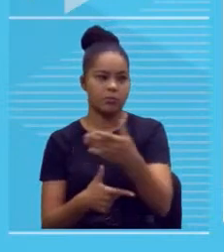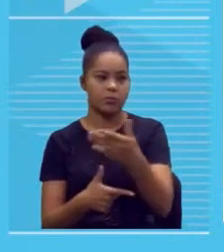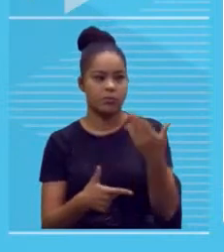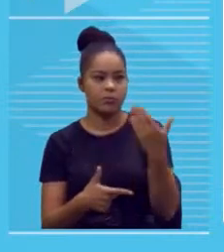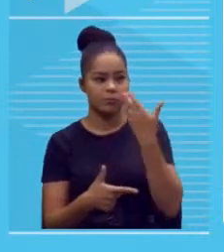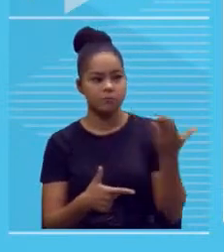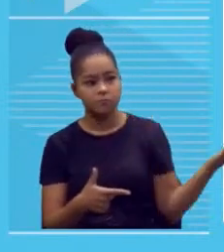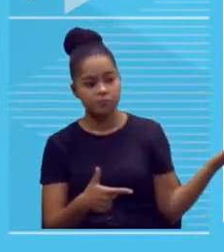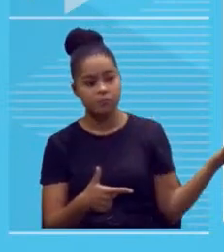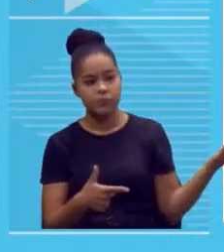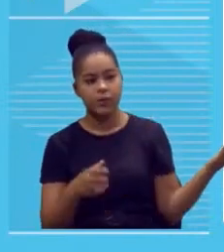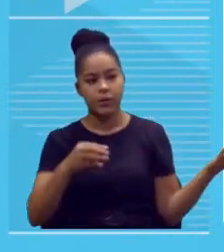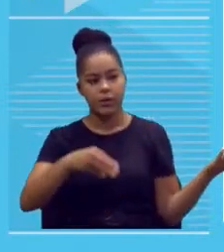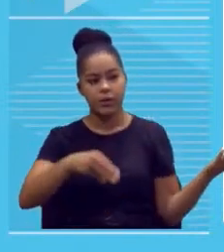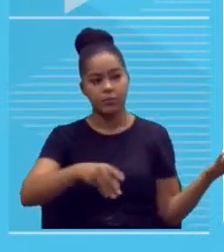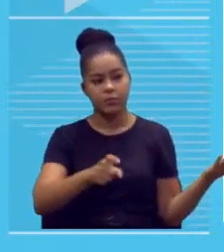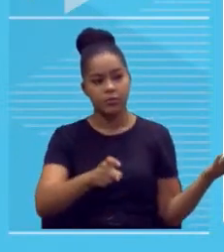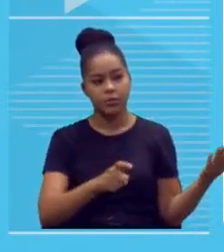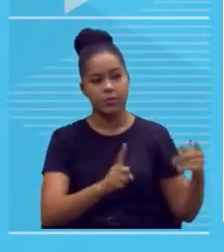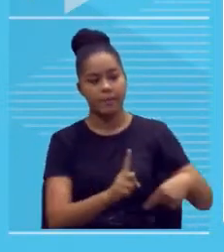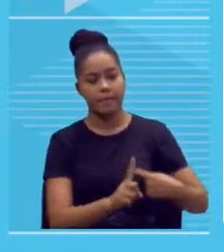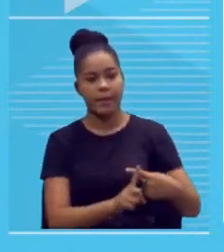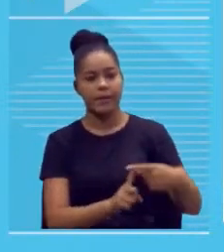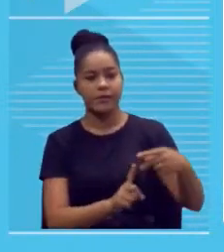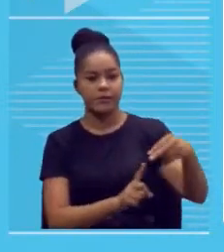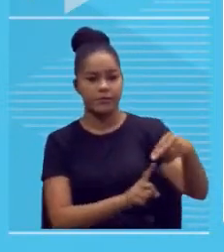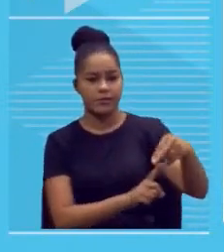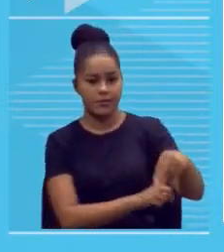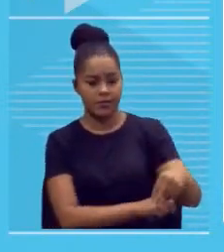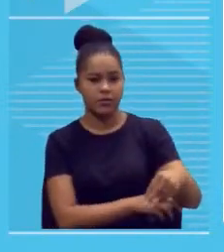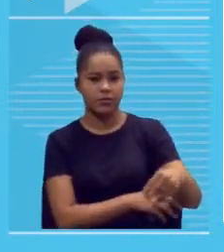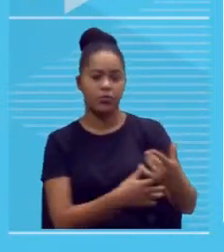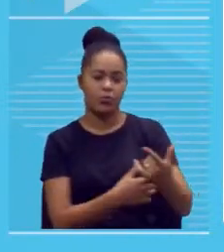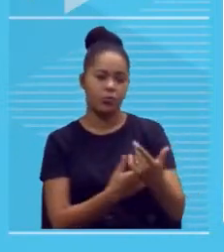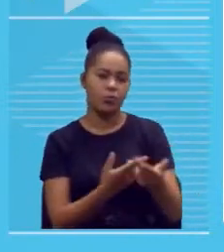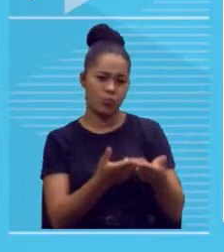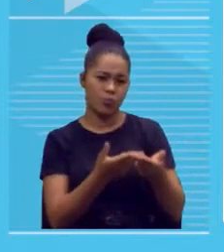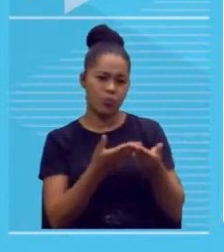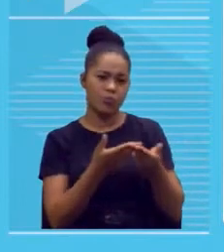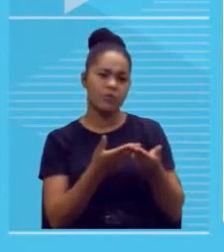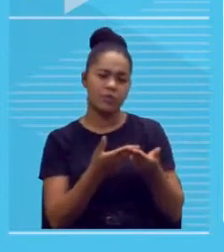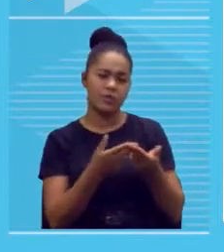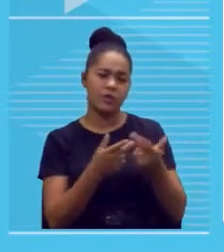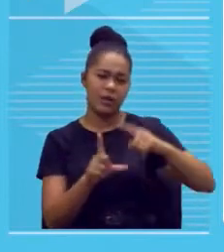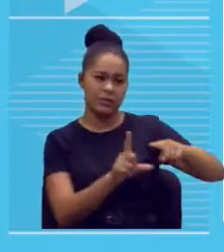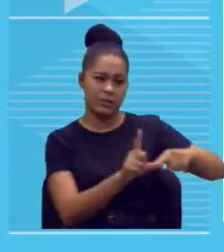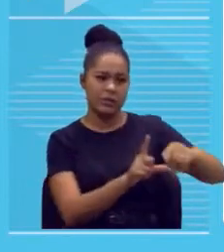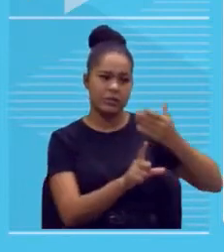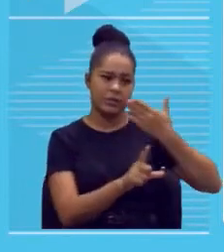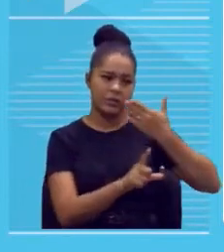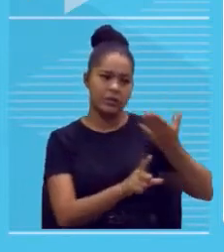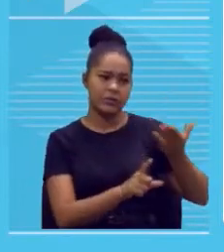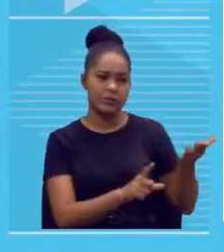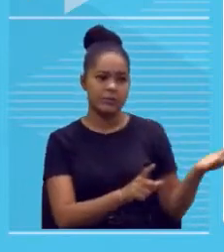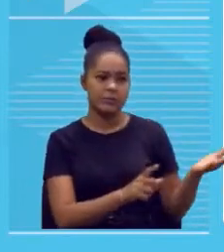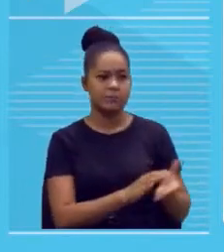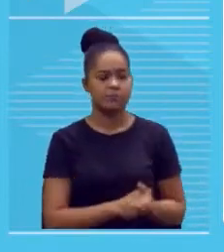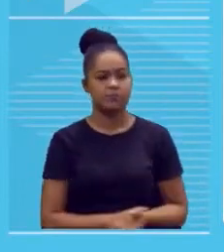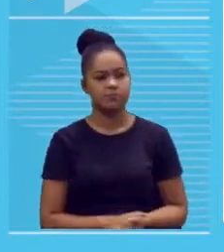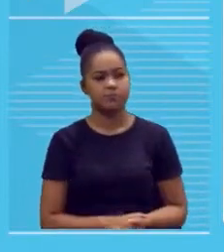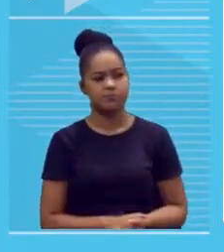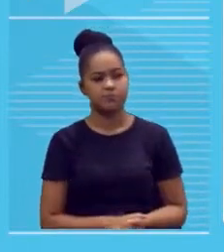n. Normalmente ele utiliza essas outras letrinhas. O a, professor, é o m, o b é o teu